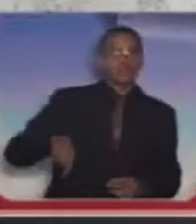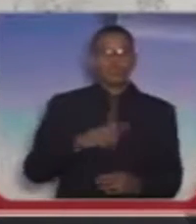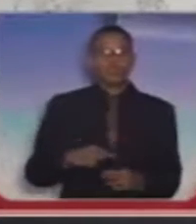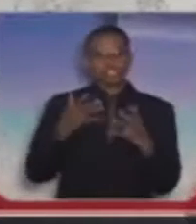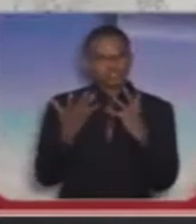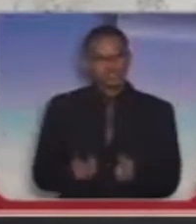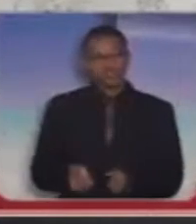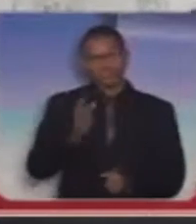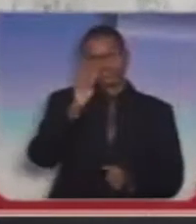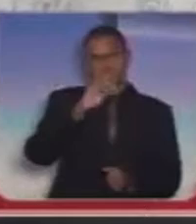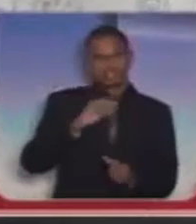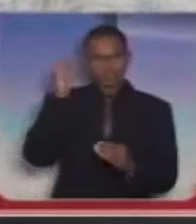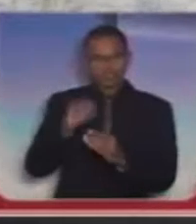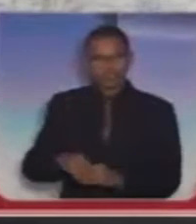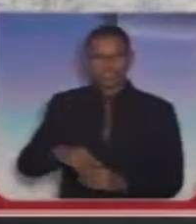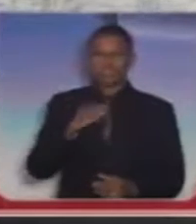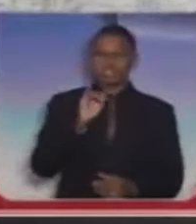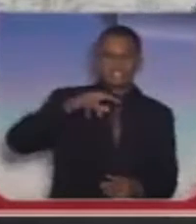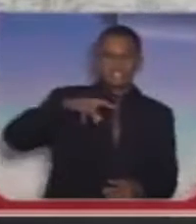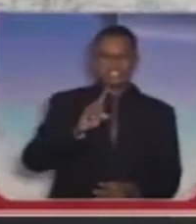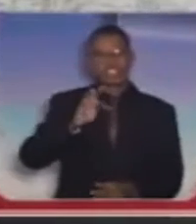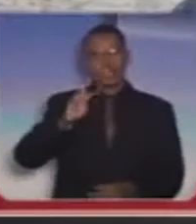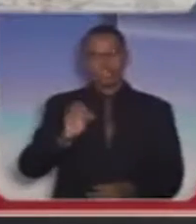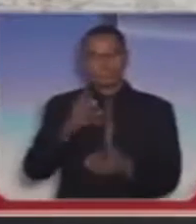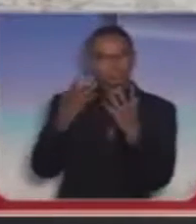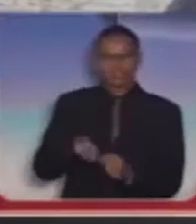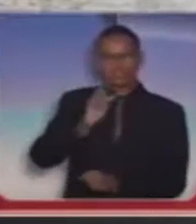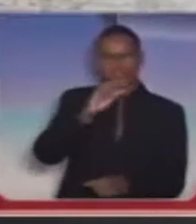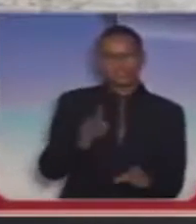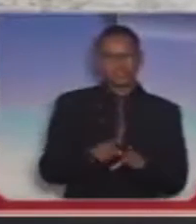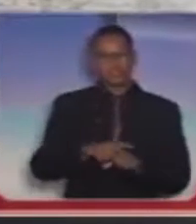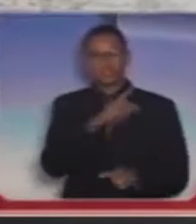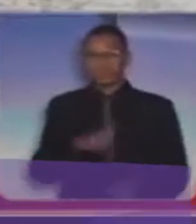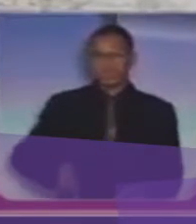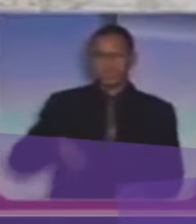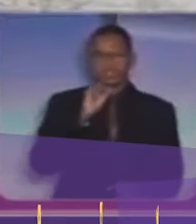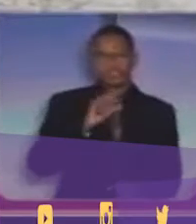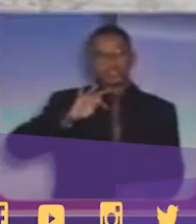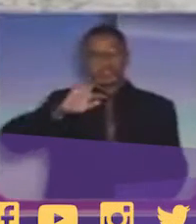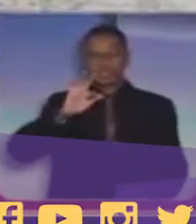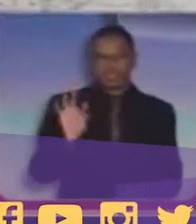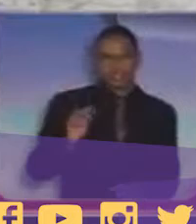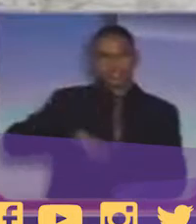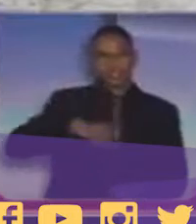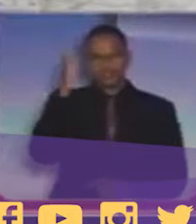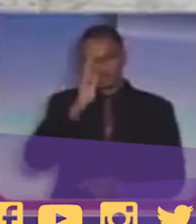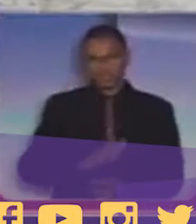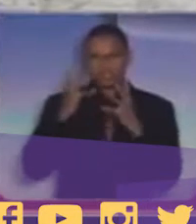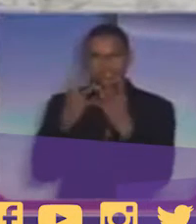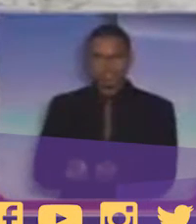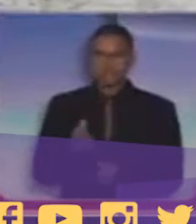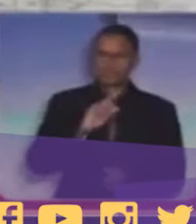vamos admitir eleições indiretas não vamos admitir a presidente do stf é somente no país nós queremos que o povo